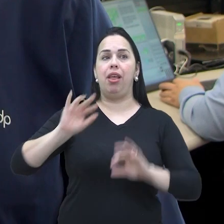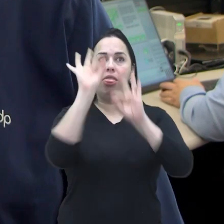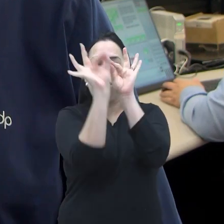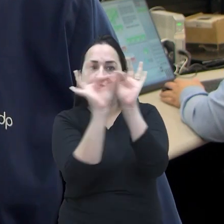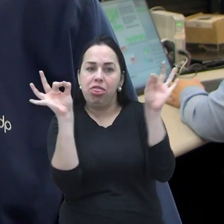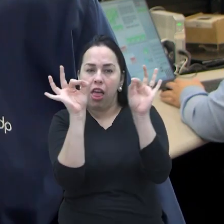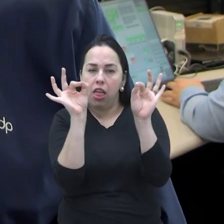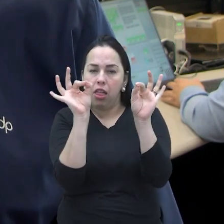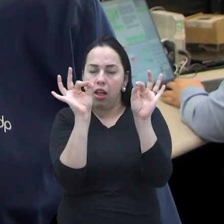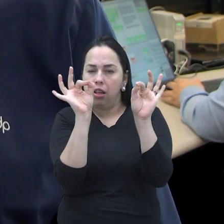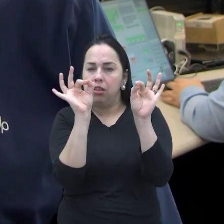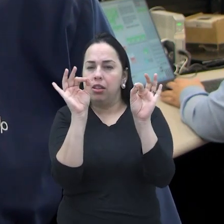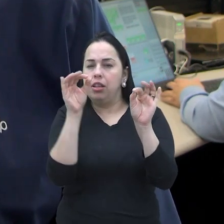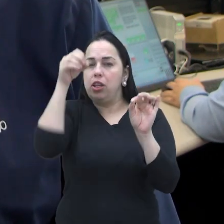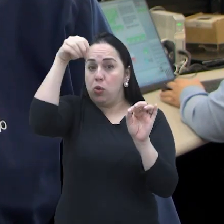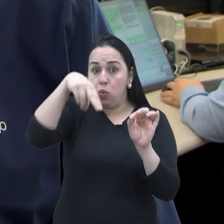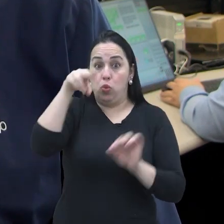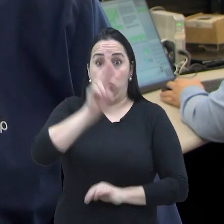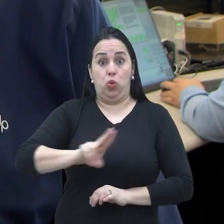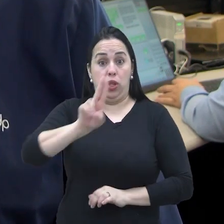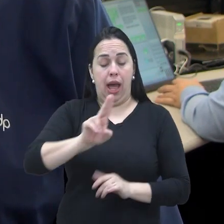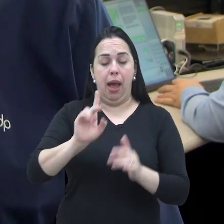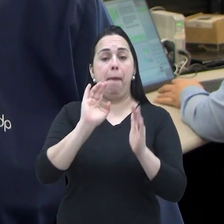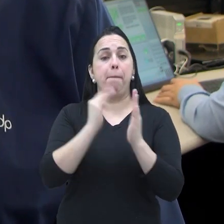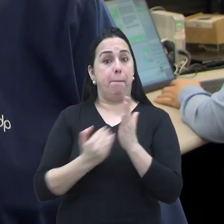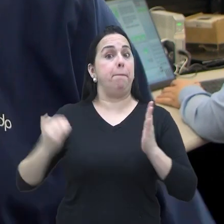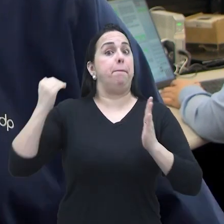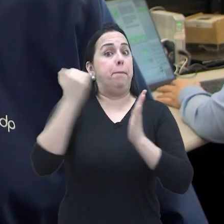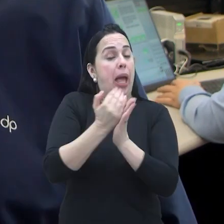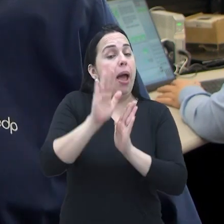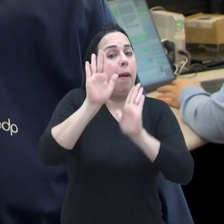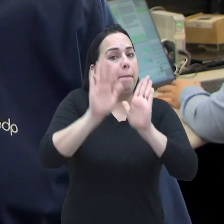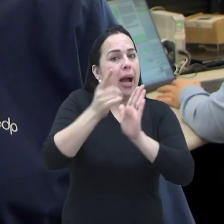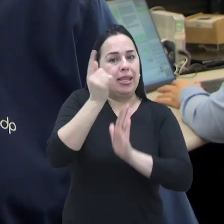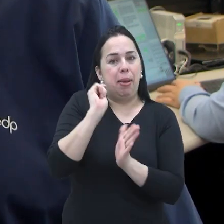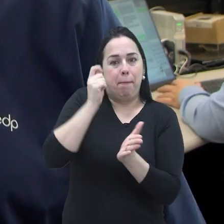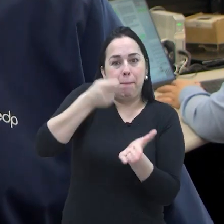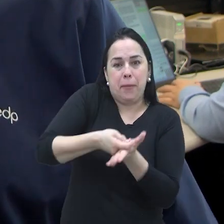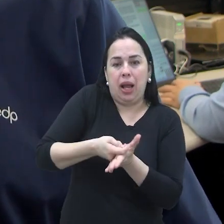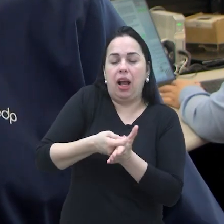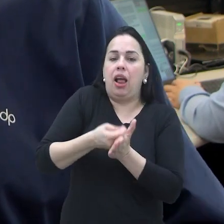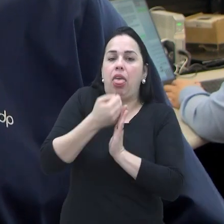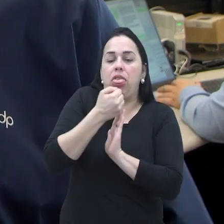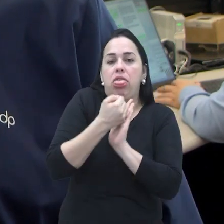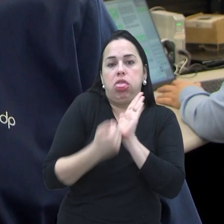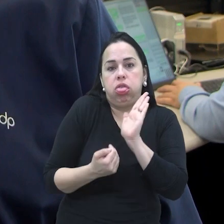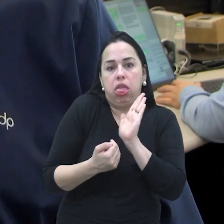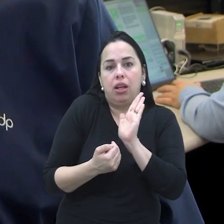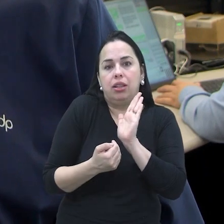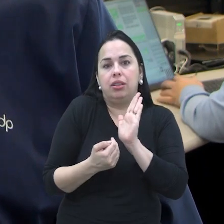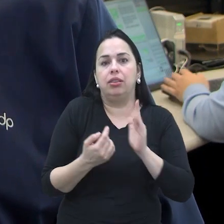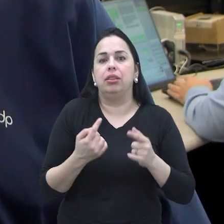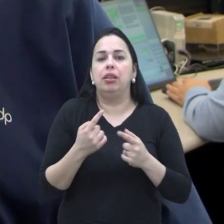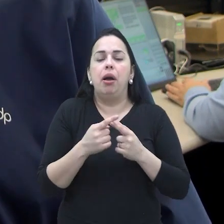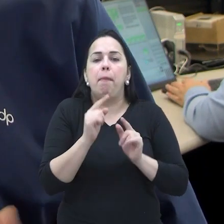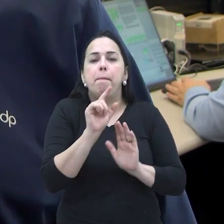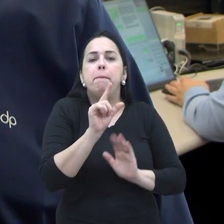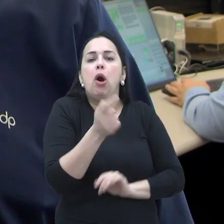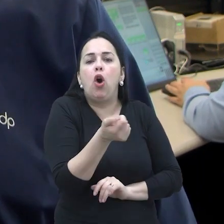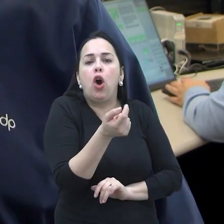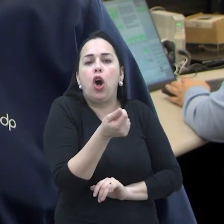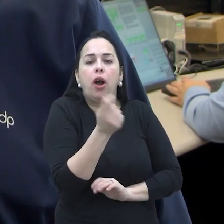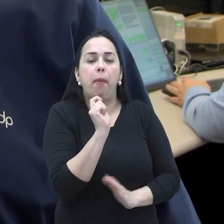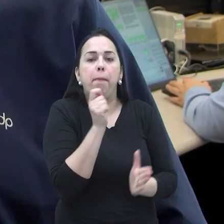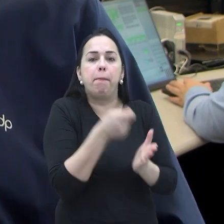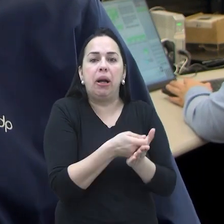indústria, e ela se utiliza dessa fraude para poder pagar o mínimo possível, ou seja, ela usa a energia, mas só